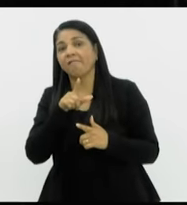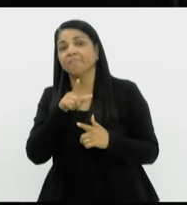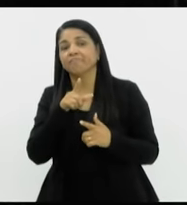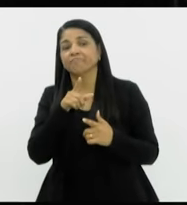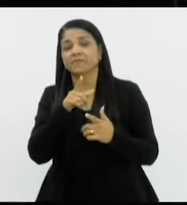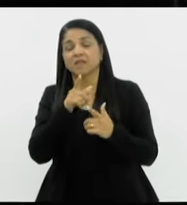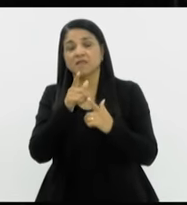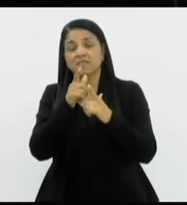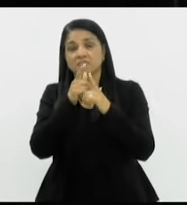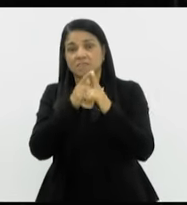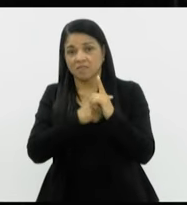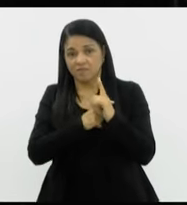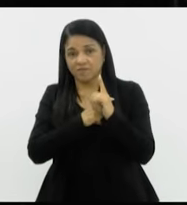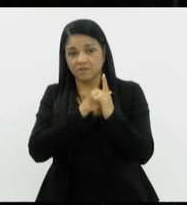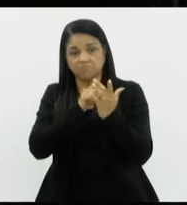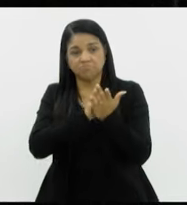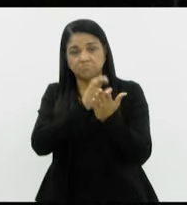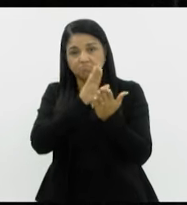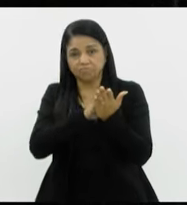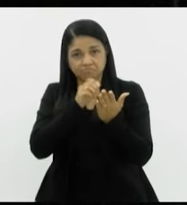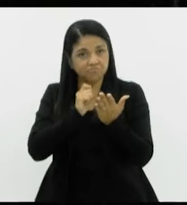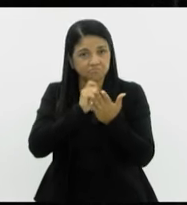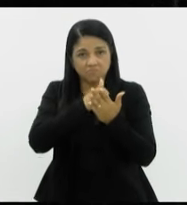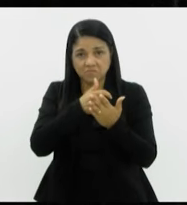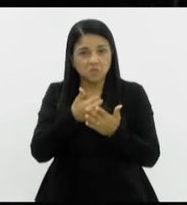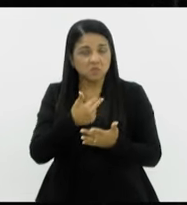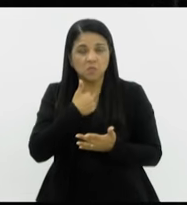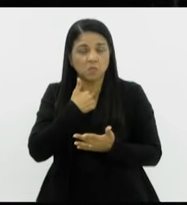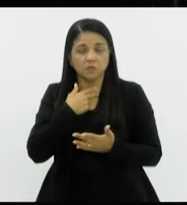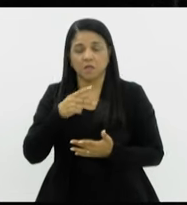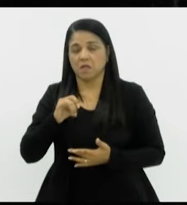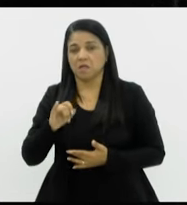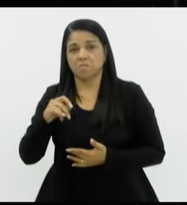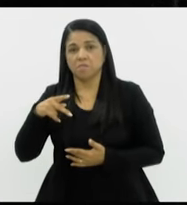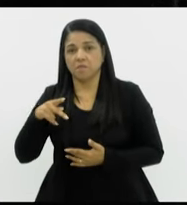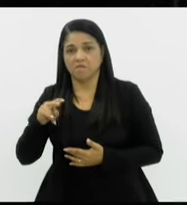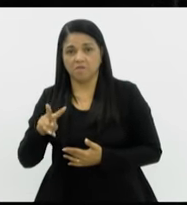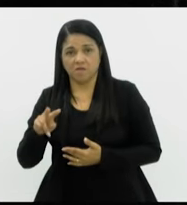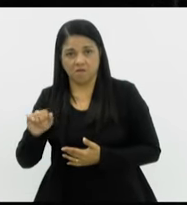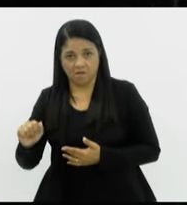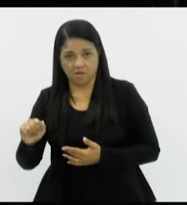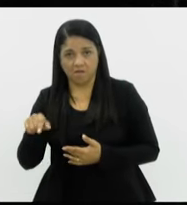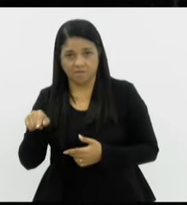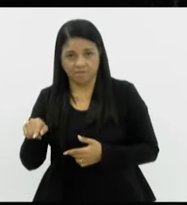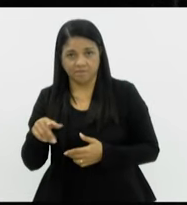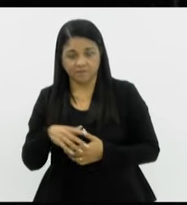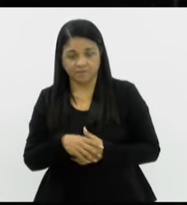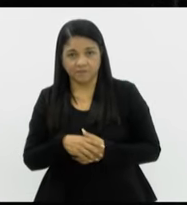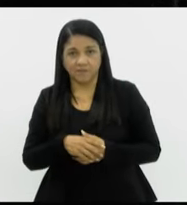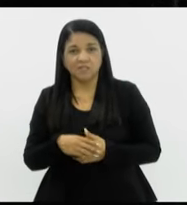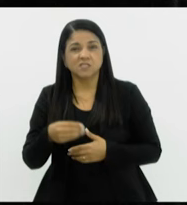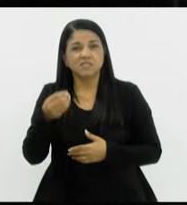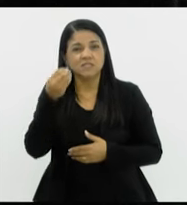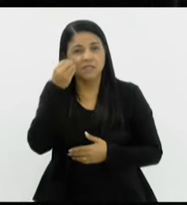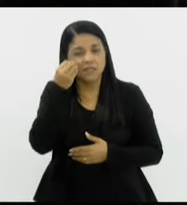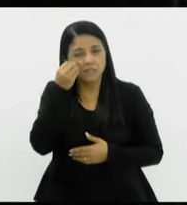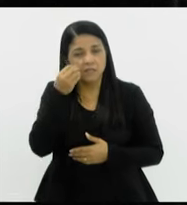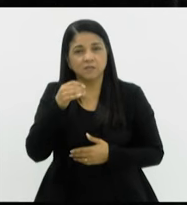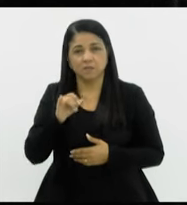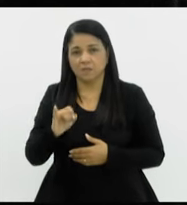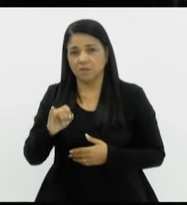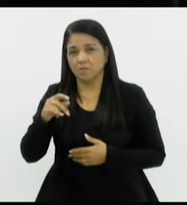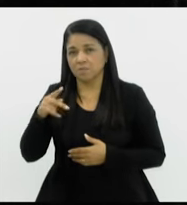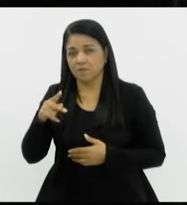ficou pendurado, sem poder pagar IPVA. Então, a gente está tentando dar abrangência desse IPVA